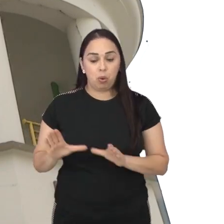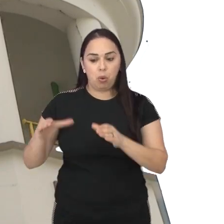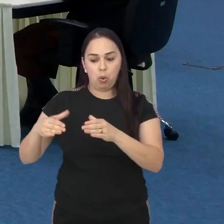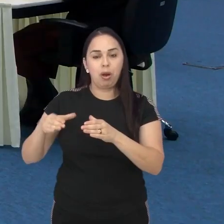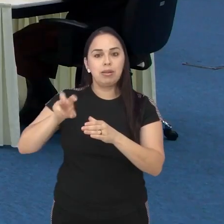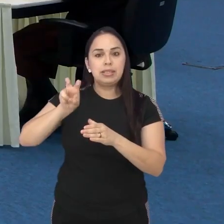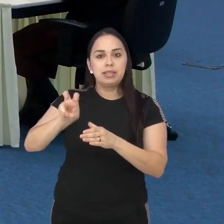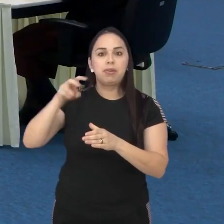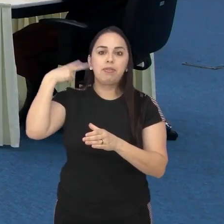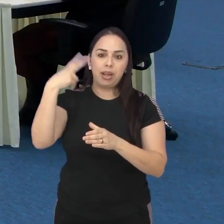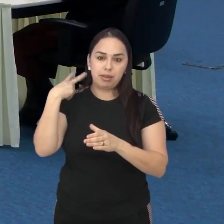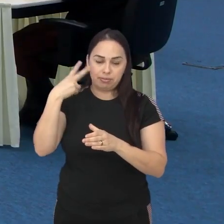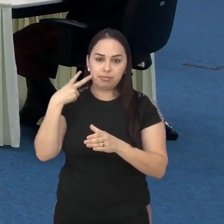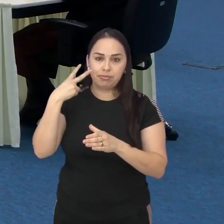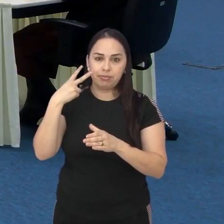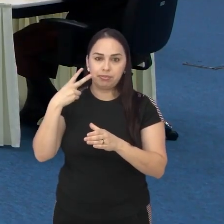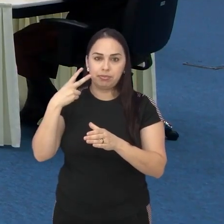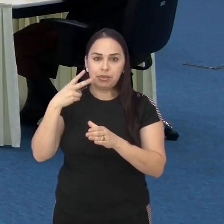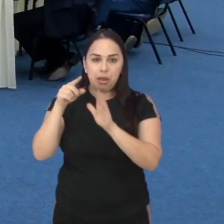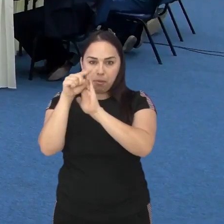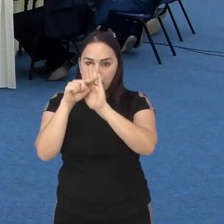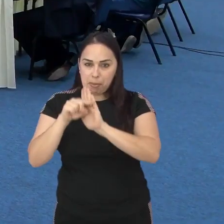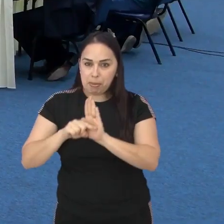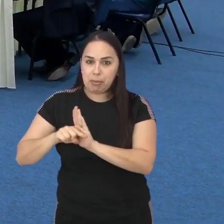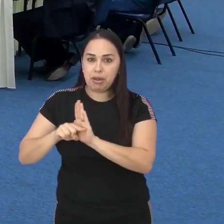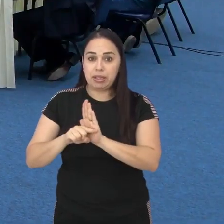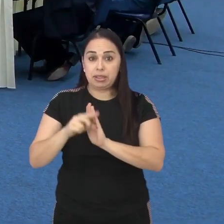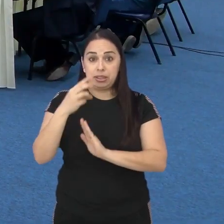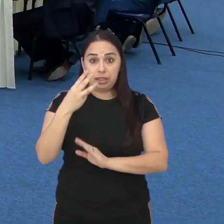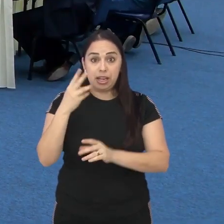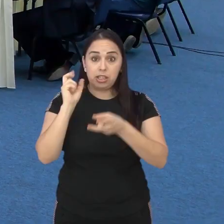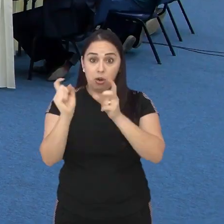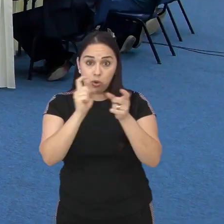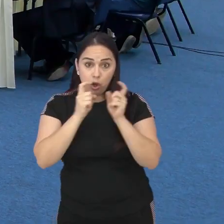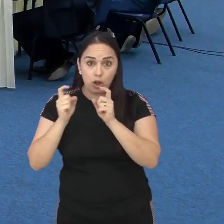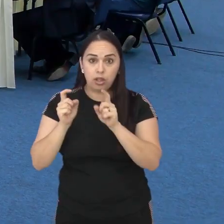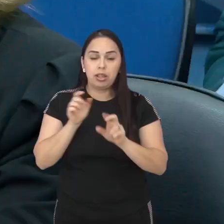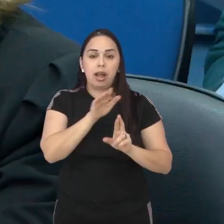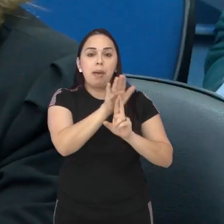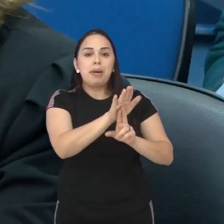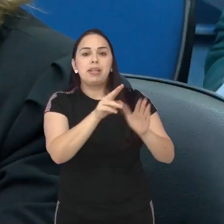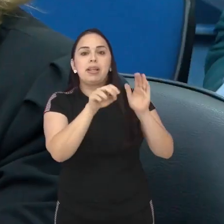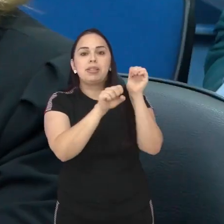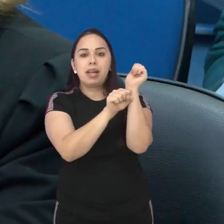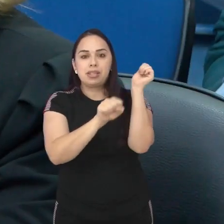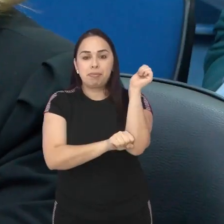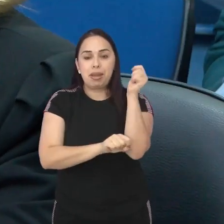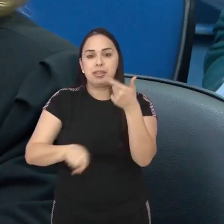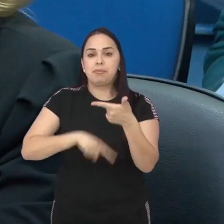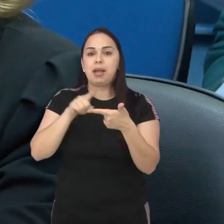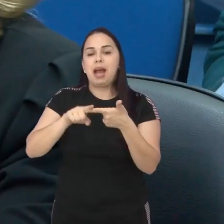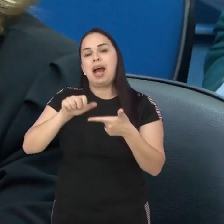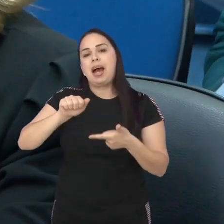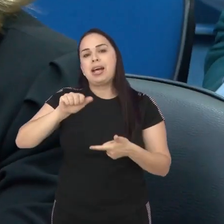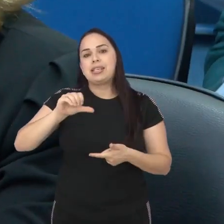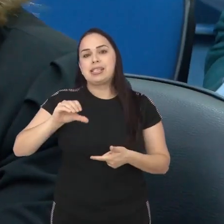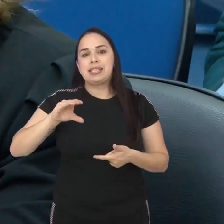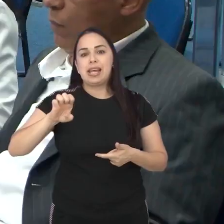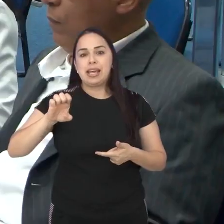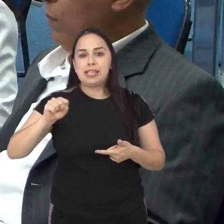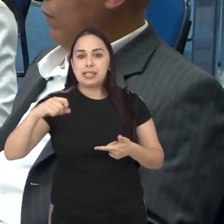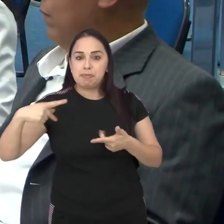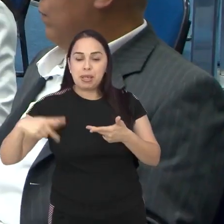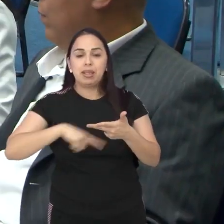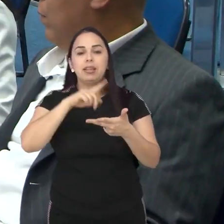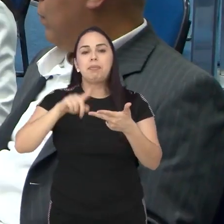Sabesp. Composta por 5 parlamentares, a SEI realizou 3 oitivas com representantes da Sabesp, Arcesp